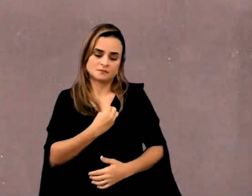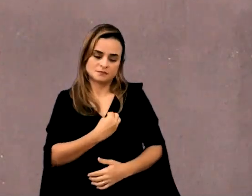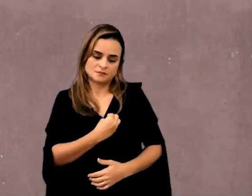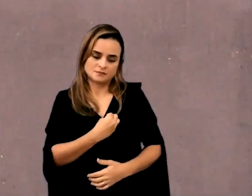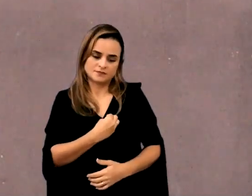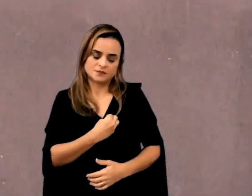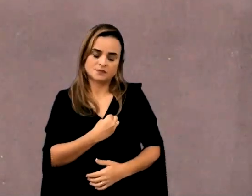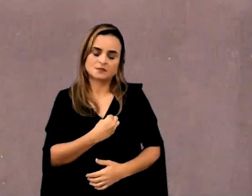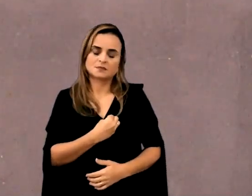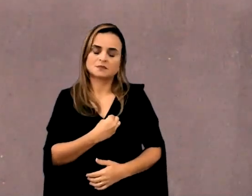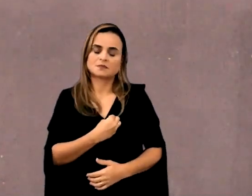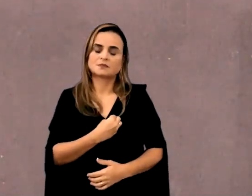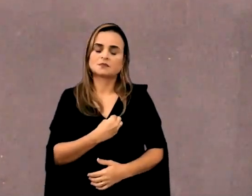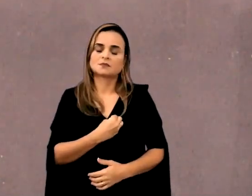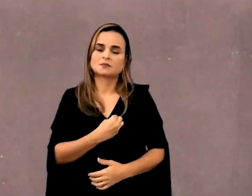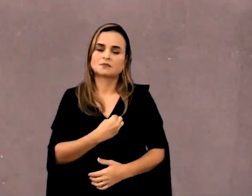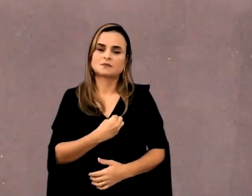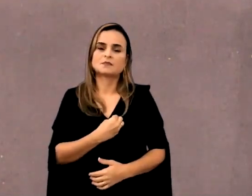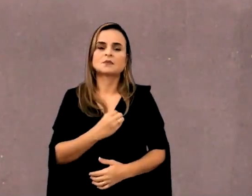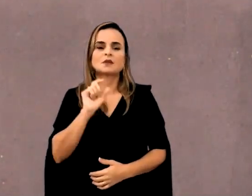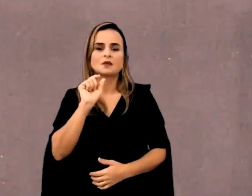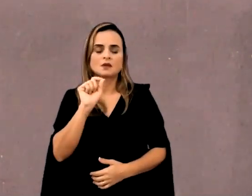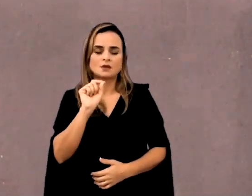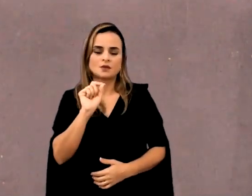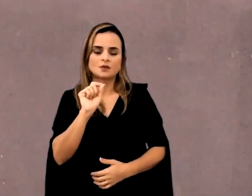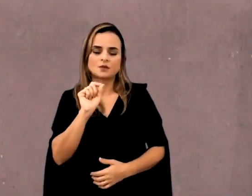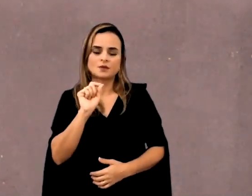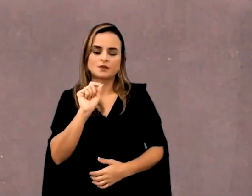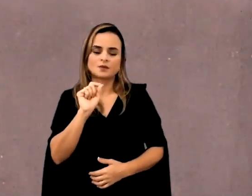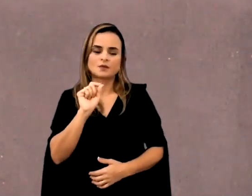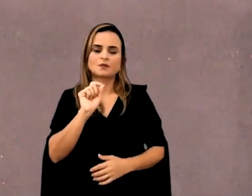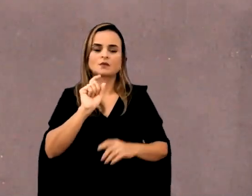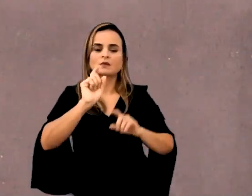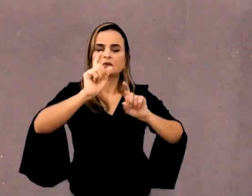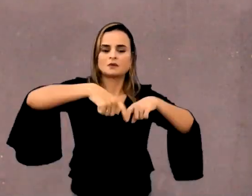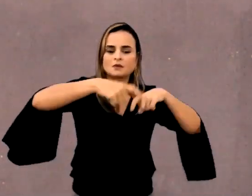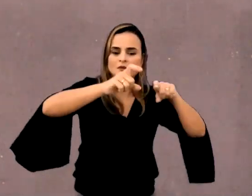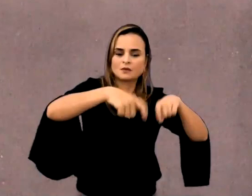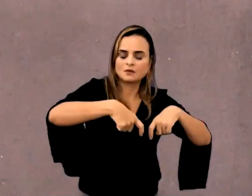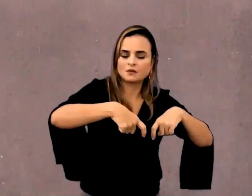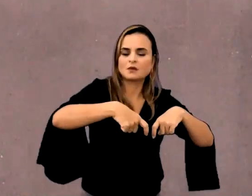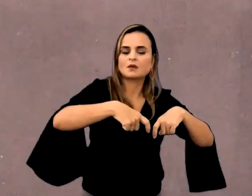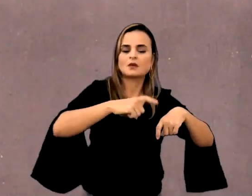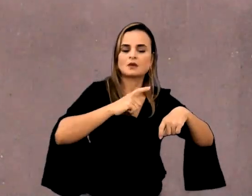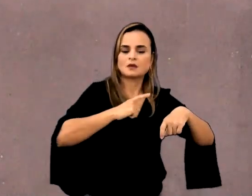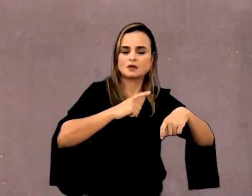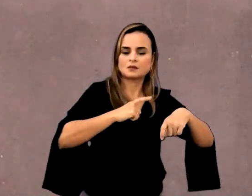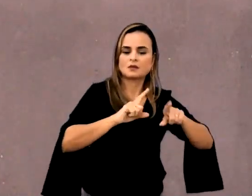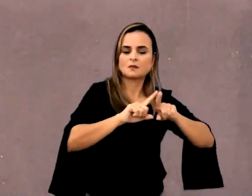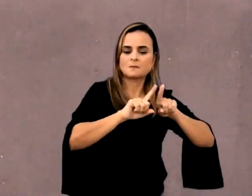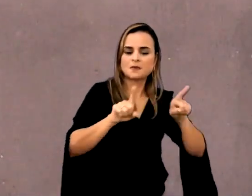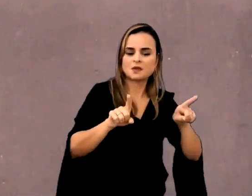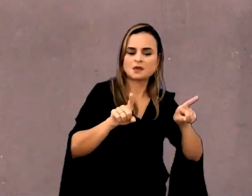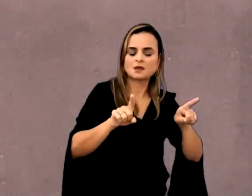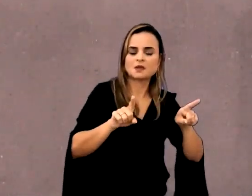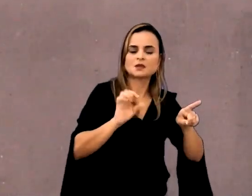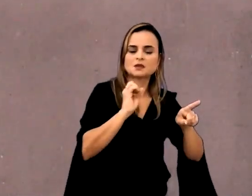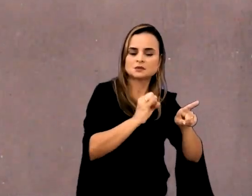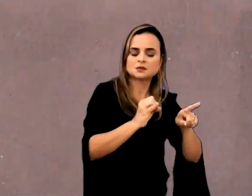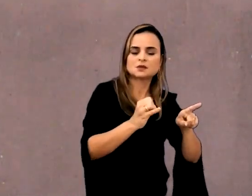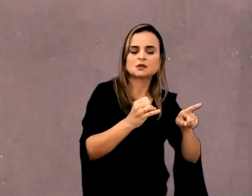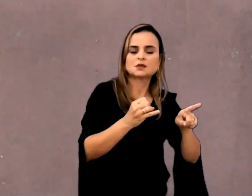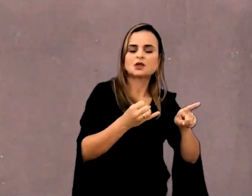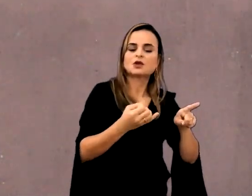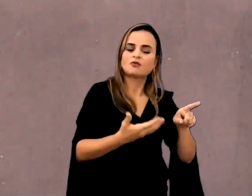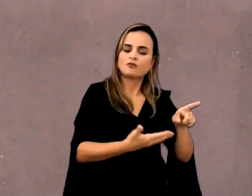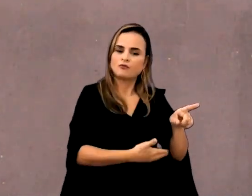dá chuva à tua terra do sedente, a herança ao teu povo. Quando houver fome